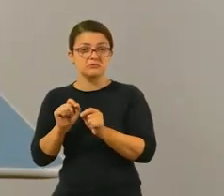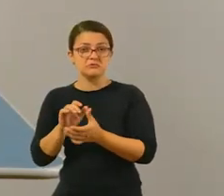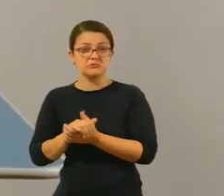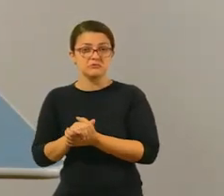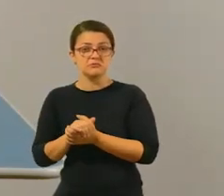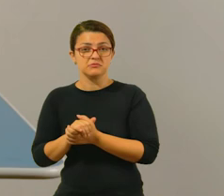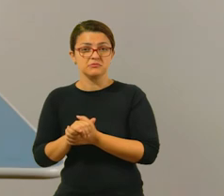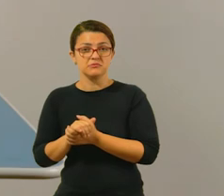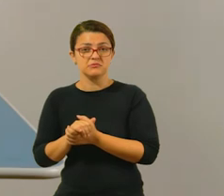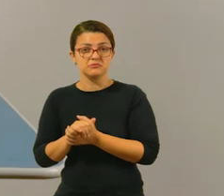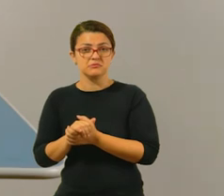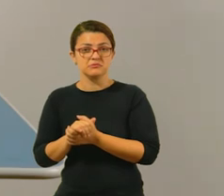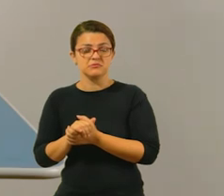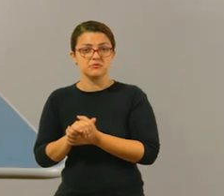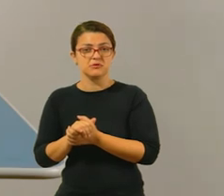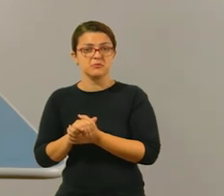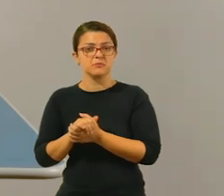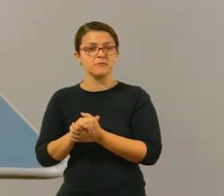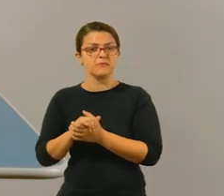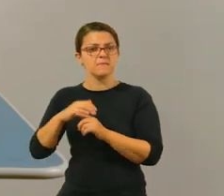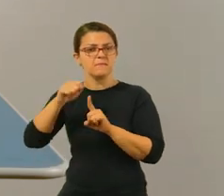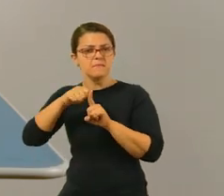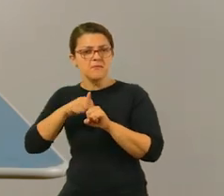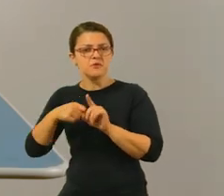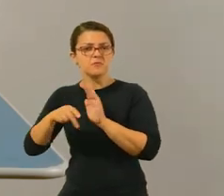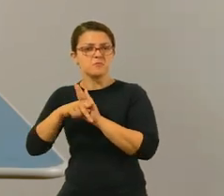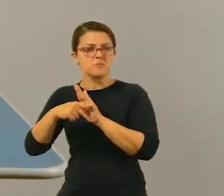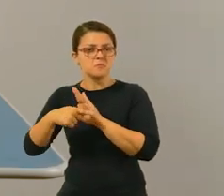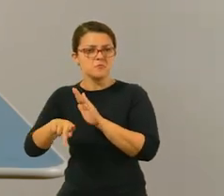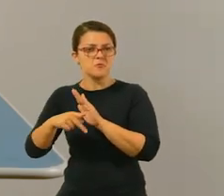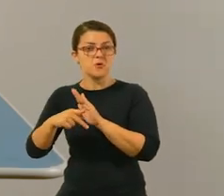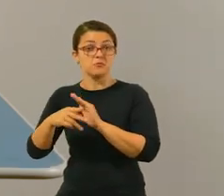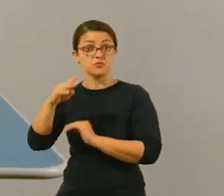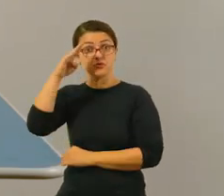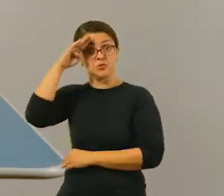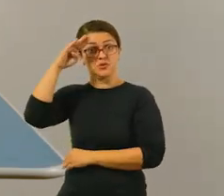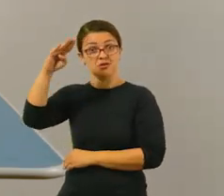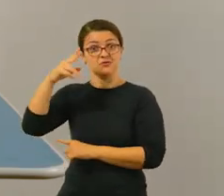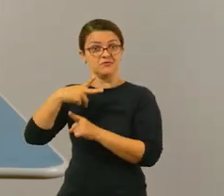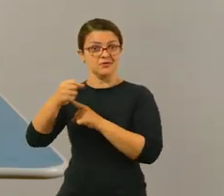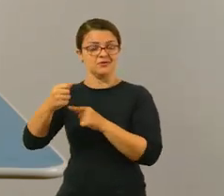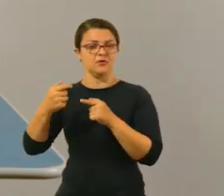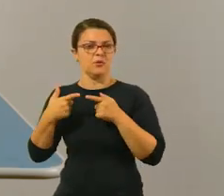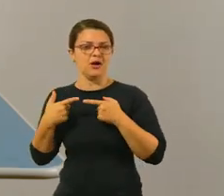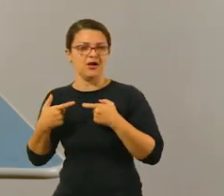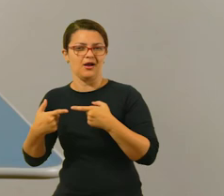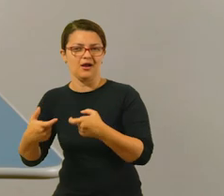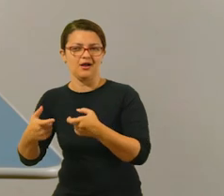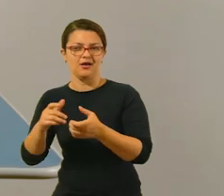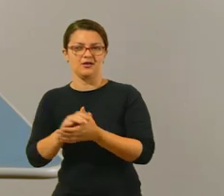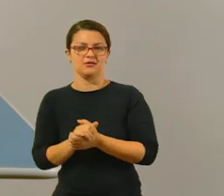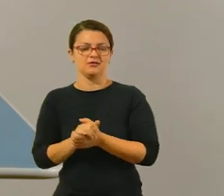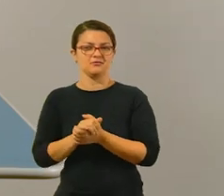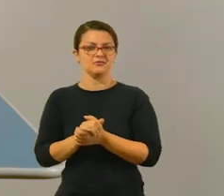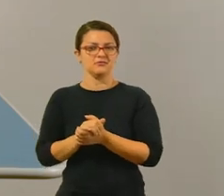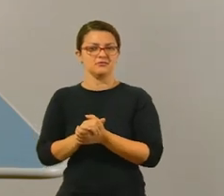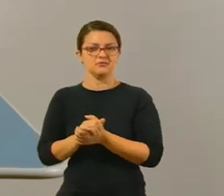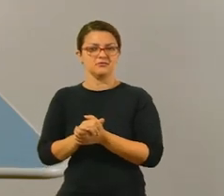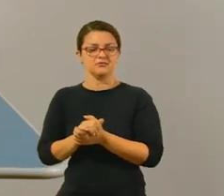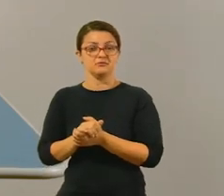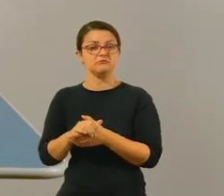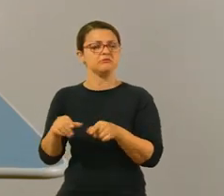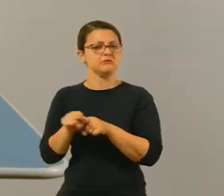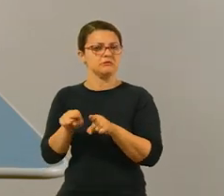dos veteranos que sobreviveram à guerra, Thanksgiving, que é o dia de ação de graça, uma data muito bonita para se comemorar.